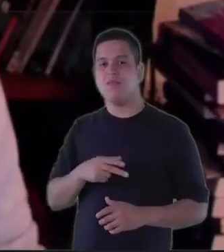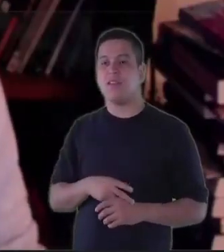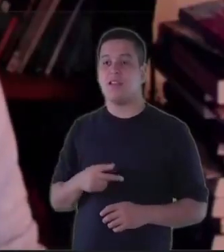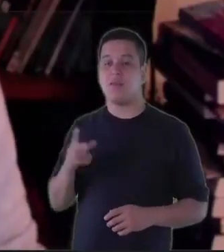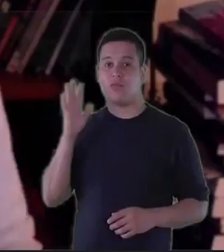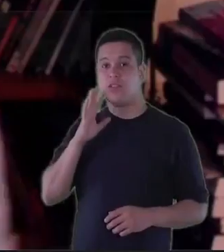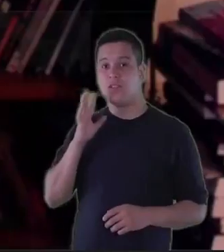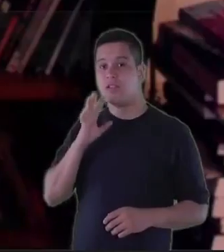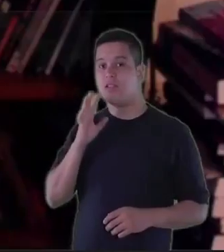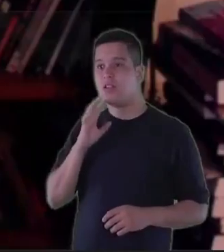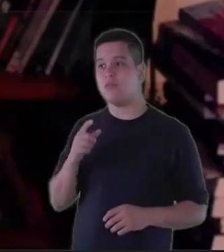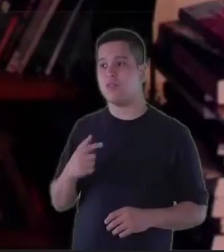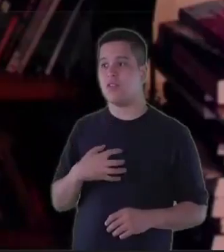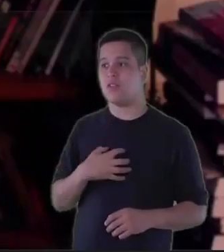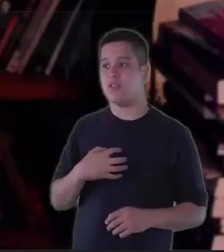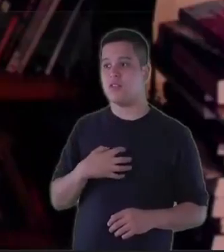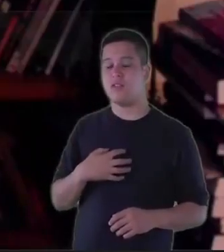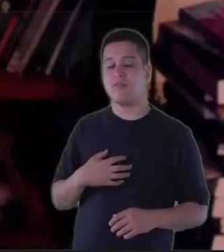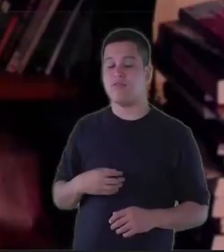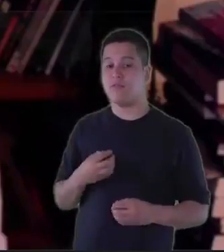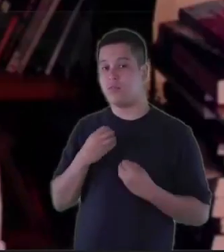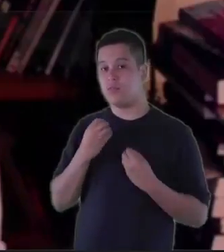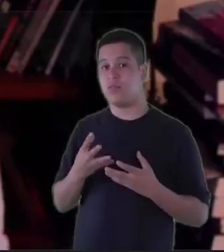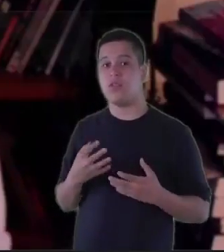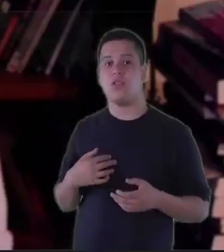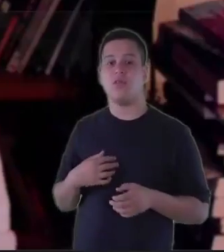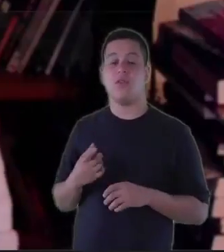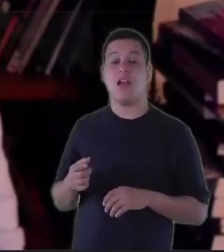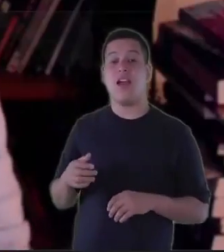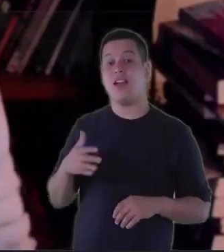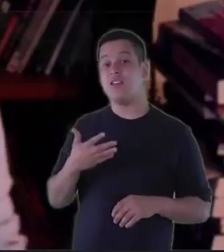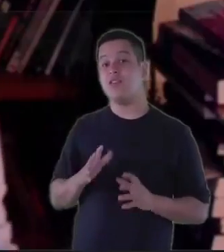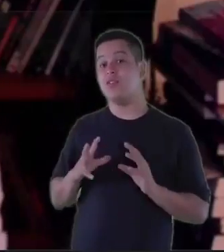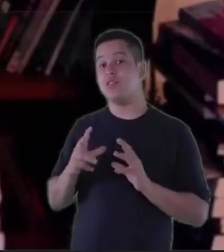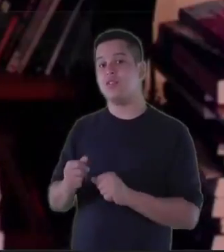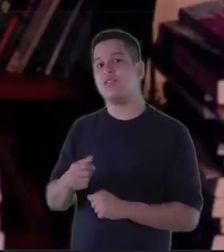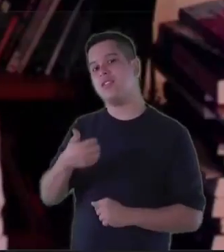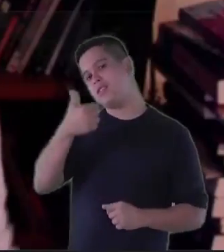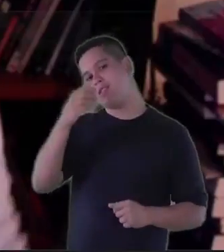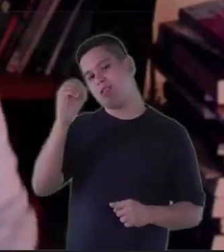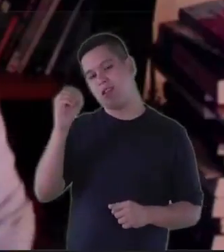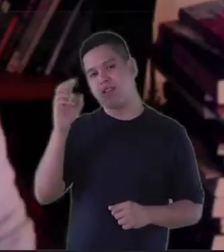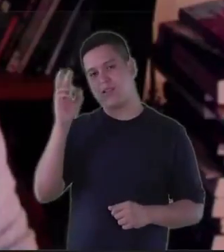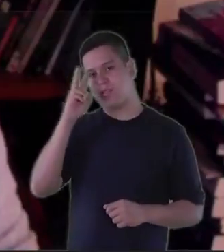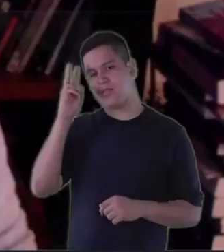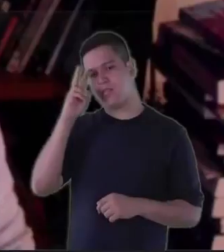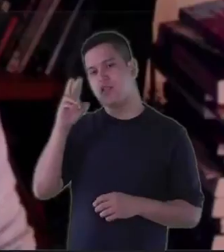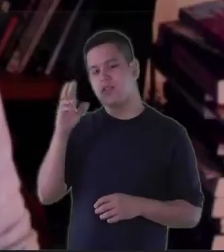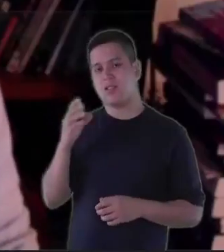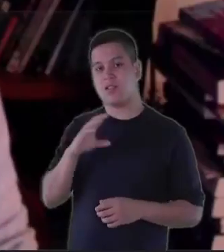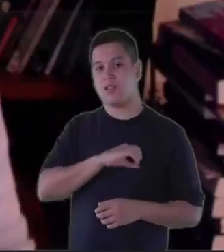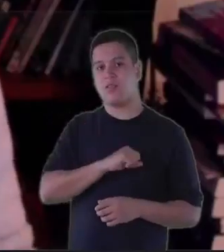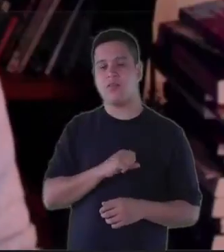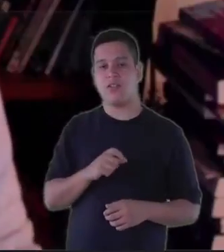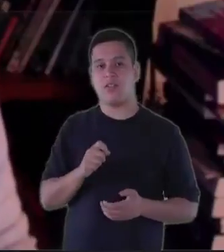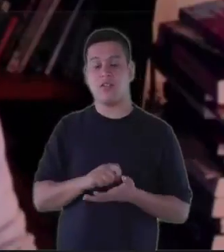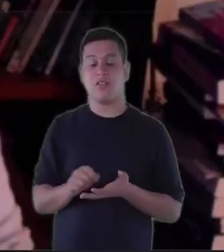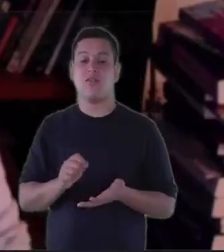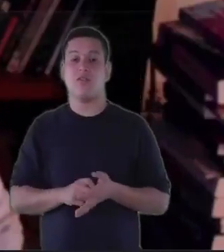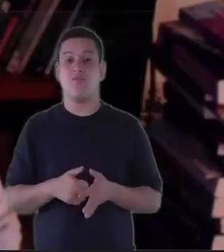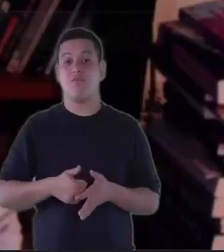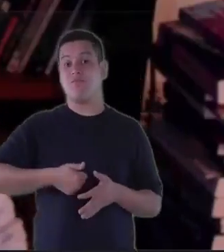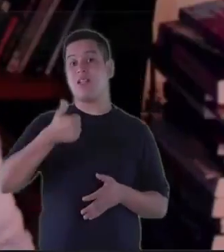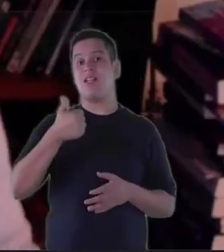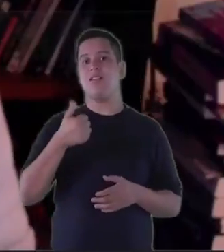livro que tem me dado muita satisfação. E foi legal que, desses 10 romances que eu já escrevi, pela primeira vez eu trabalhei com uma história real. Foi uma experiência